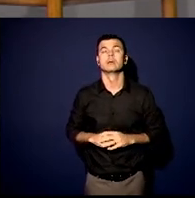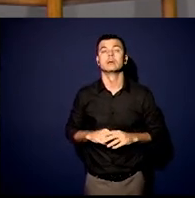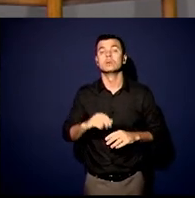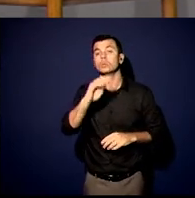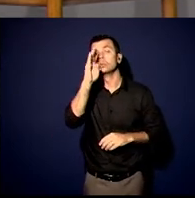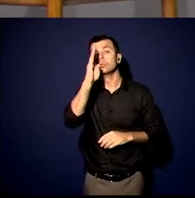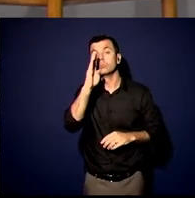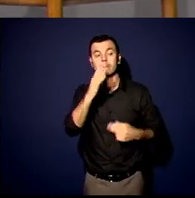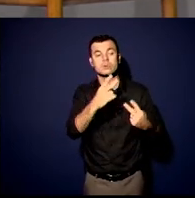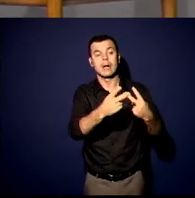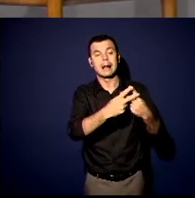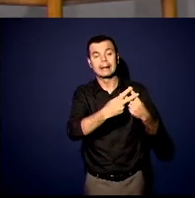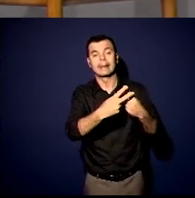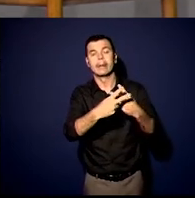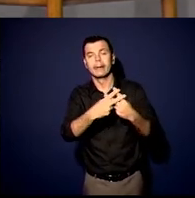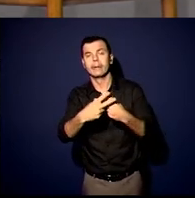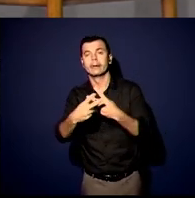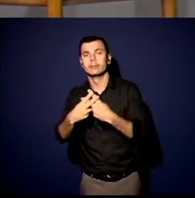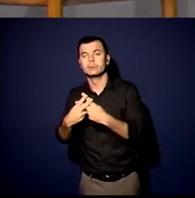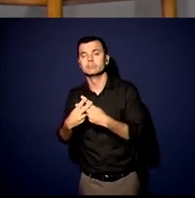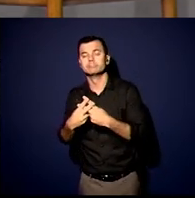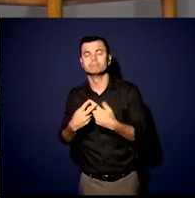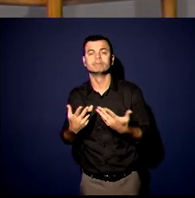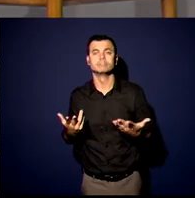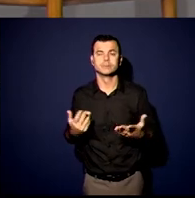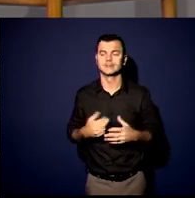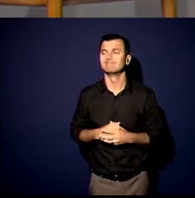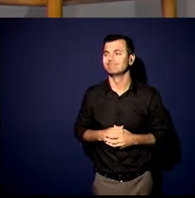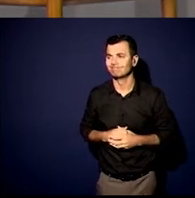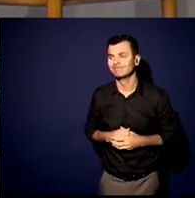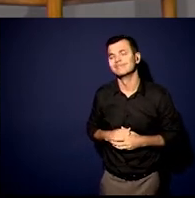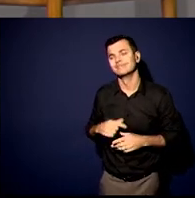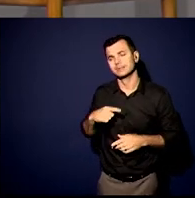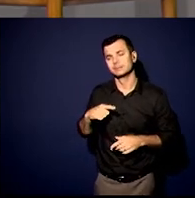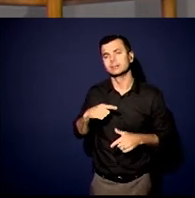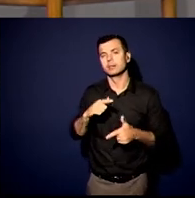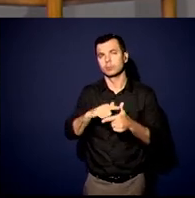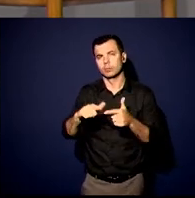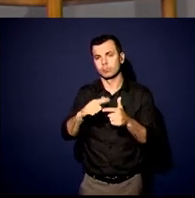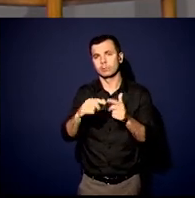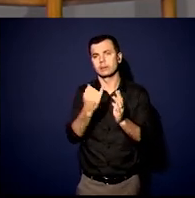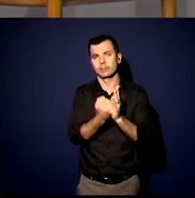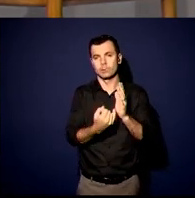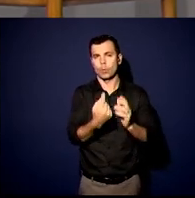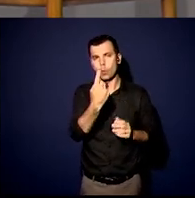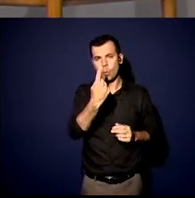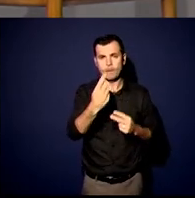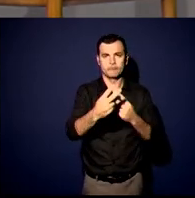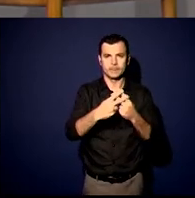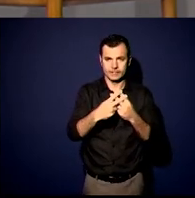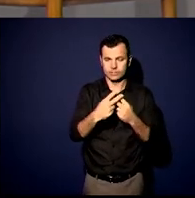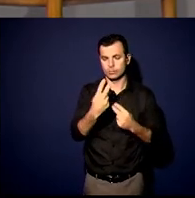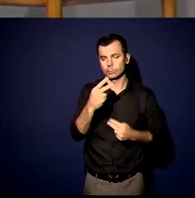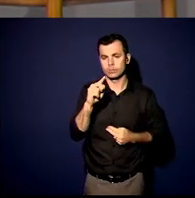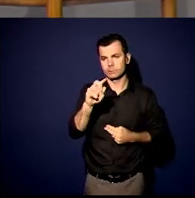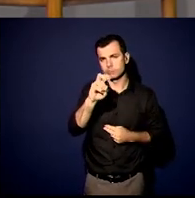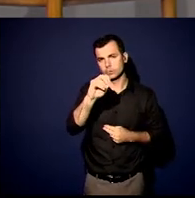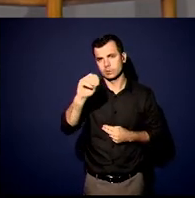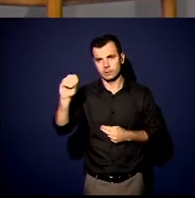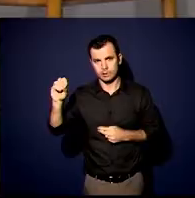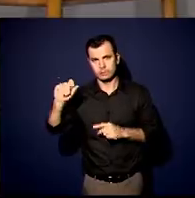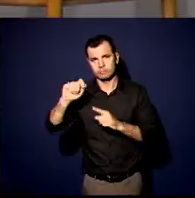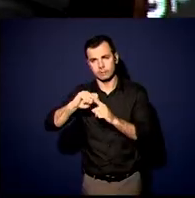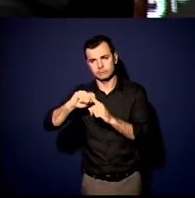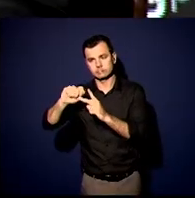nós temos um problema também econômico fiscal um preso custa em média 2.500 por mês